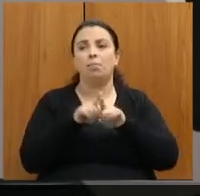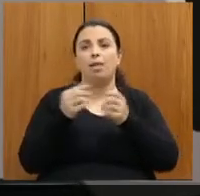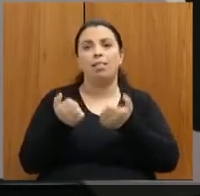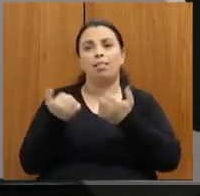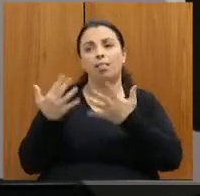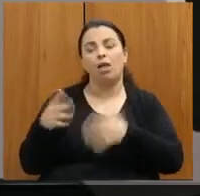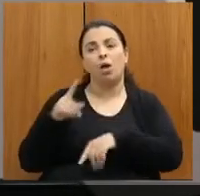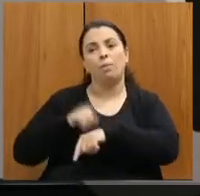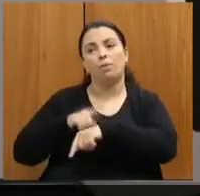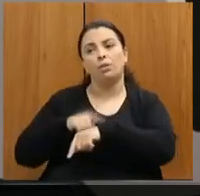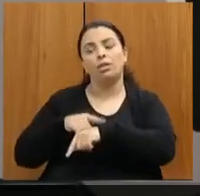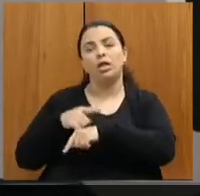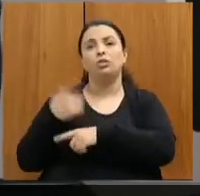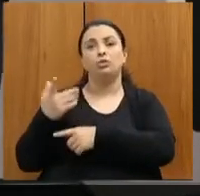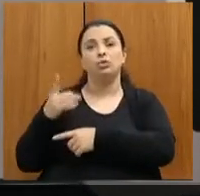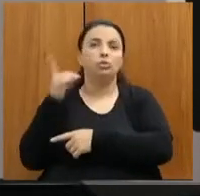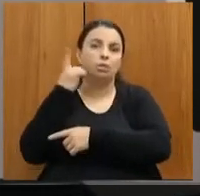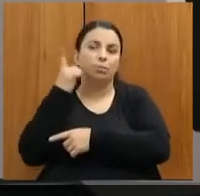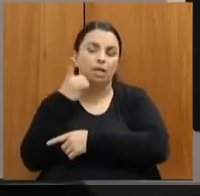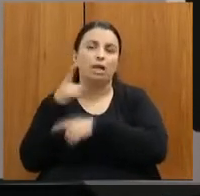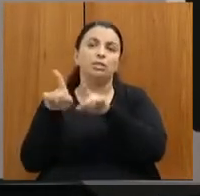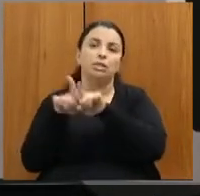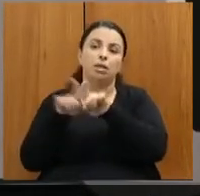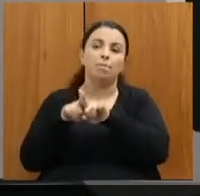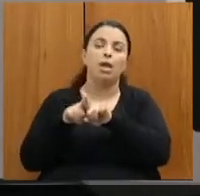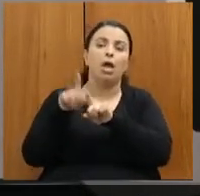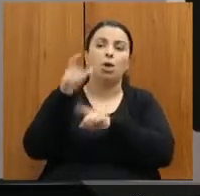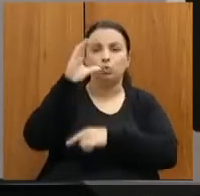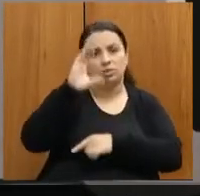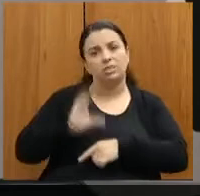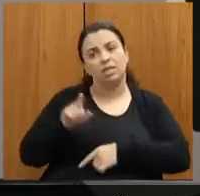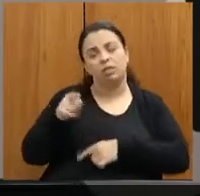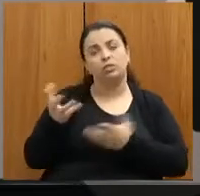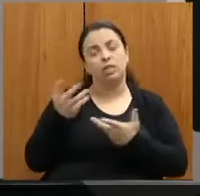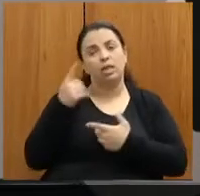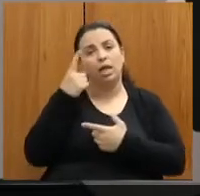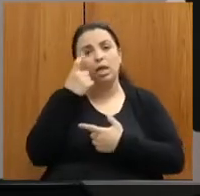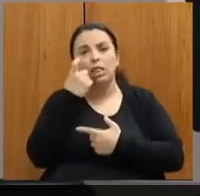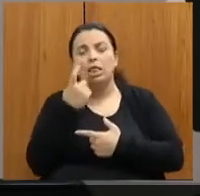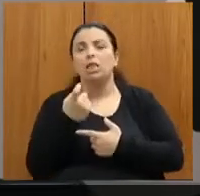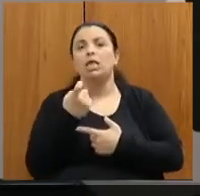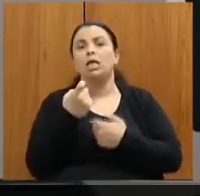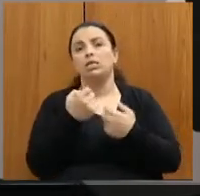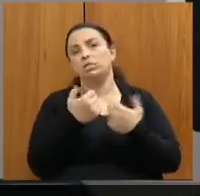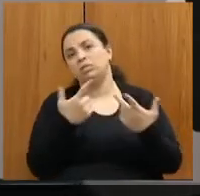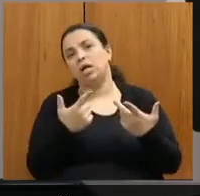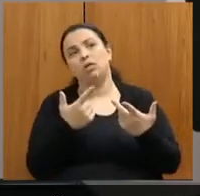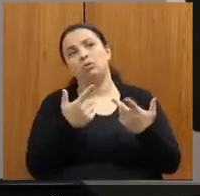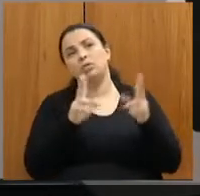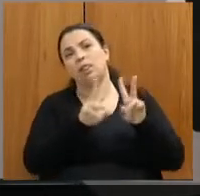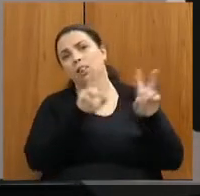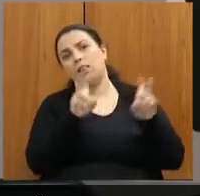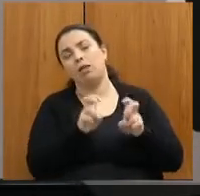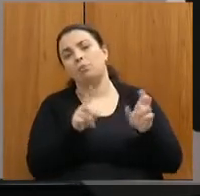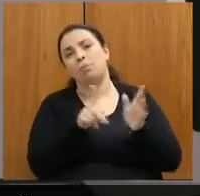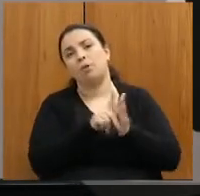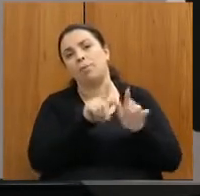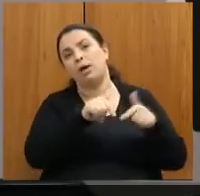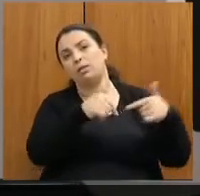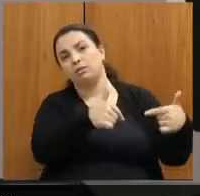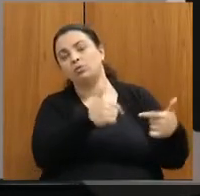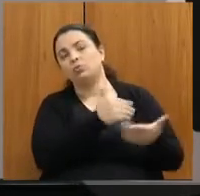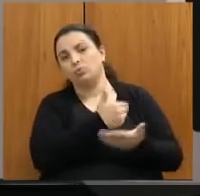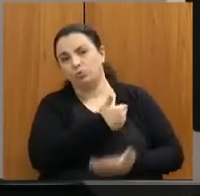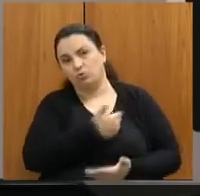e é muito bom o secretário Gustavo quando a gente ver a sua a sensatez EA tua